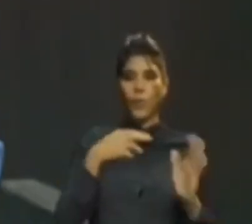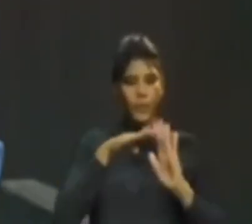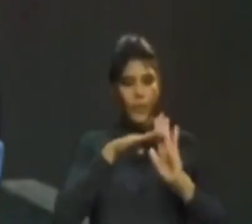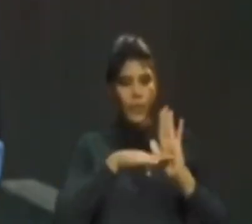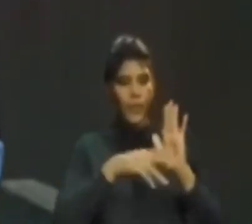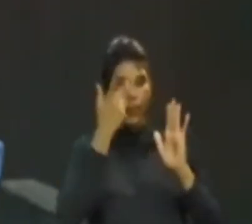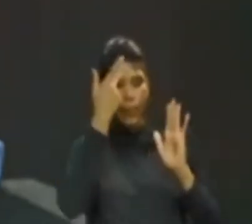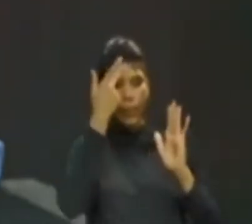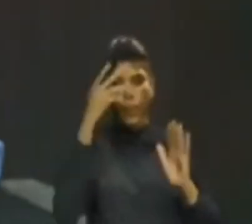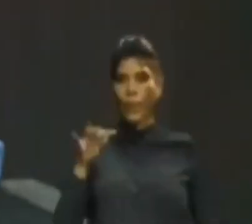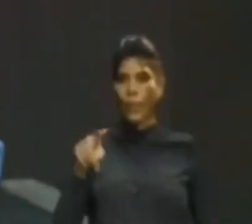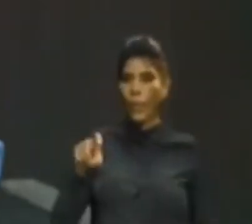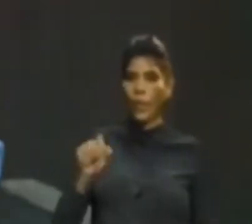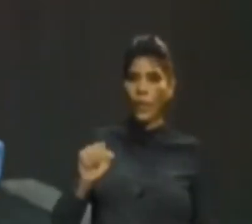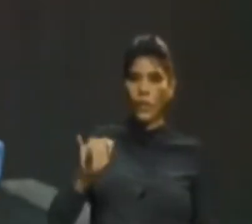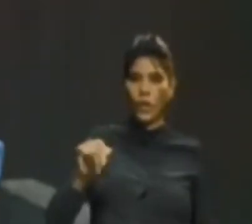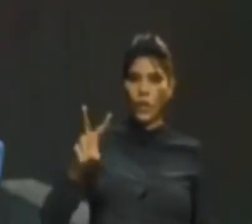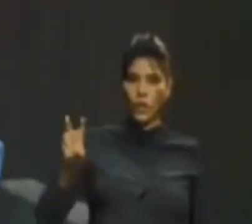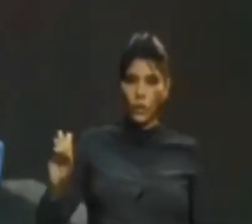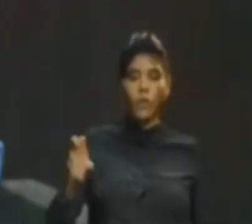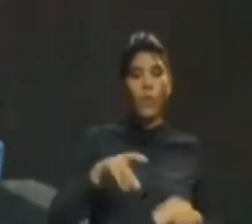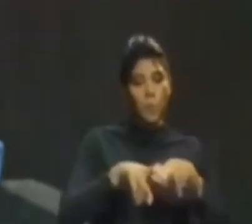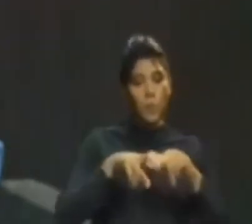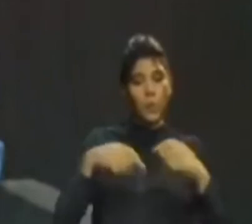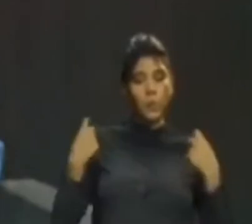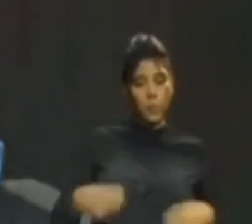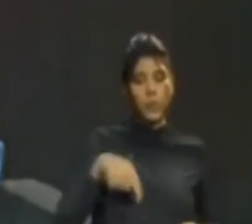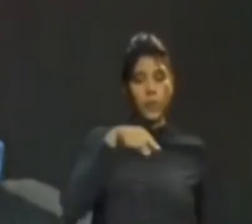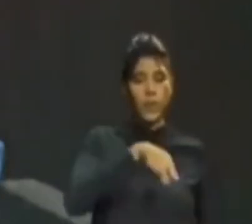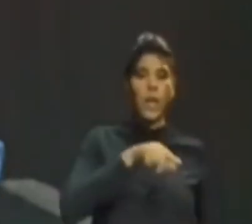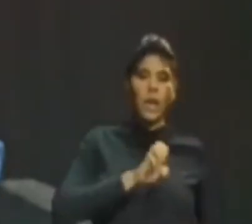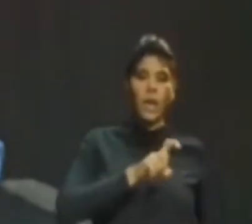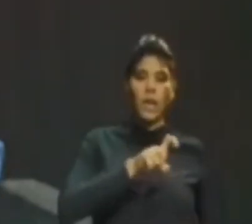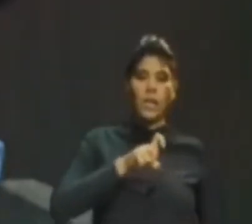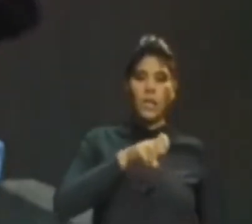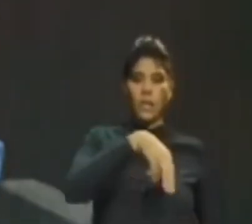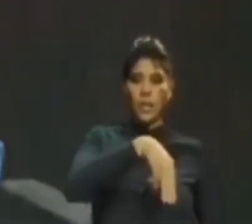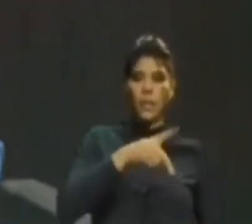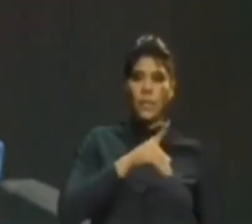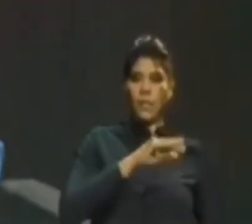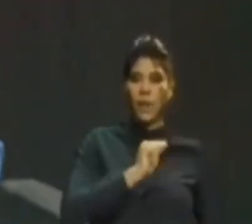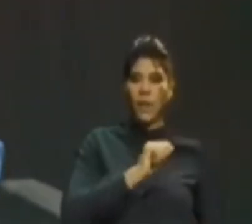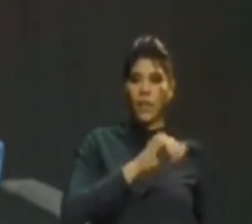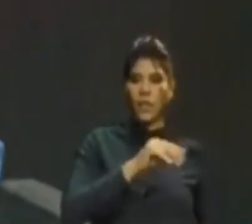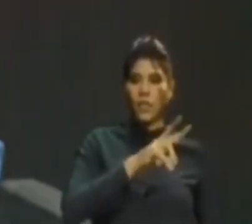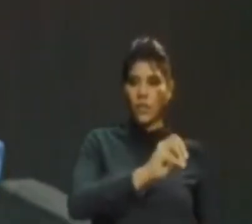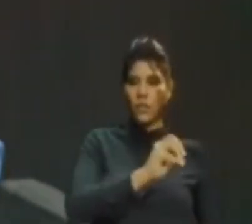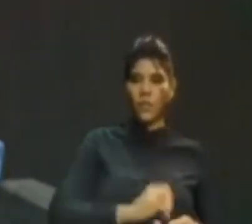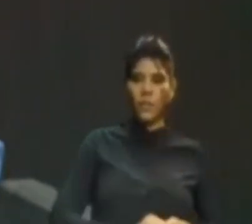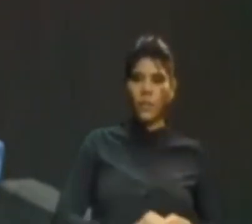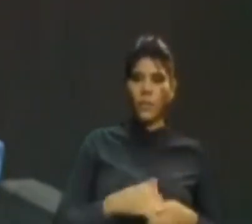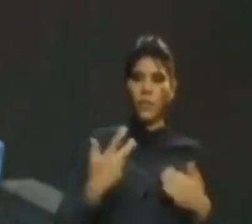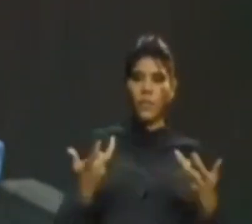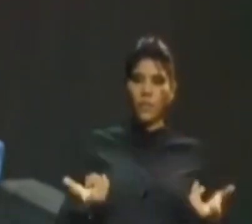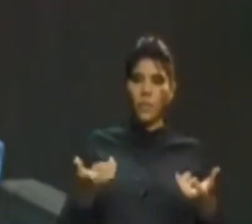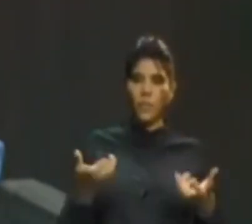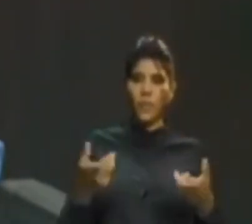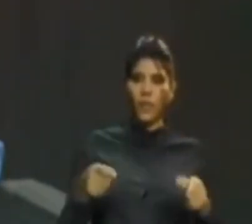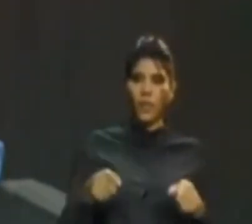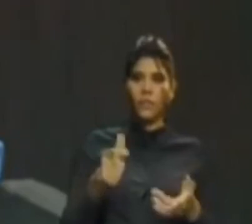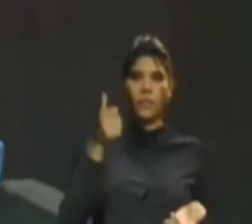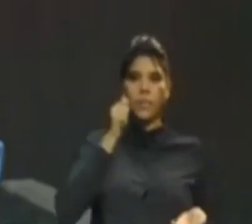por isso Ou tem que ser exemplificativo então eu queria me dirigir as mães aos pais também mas